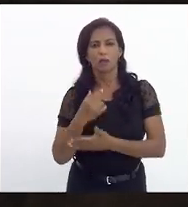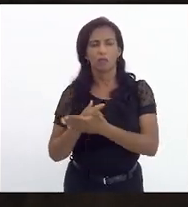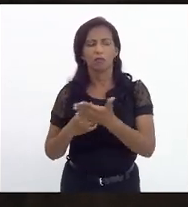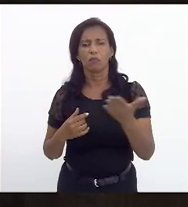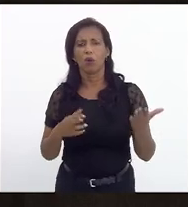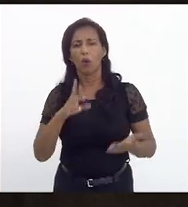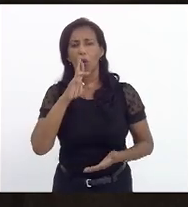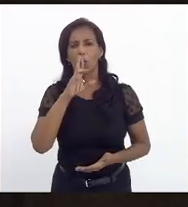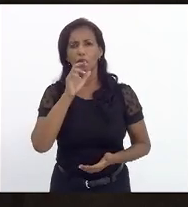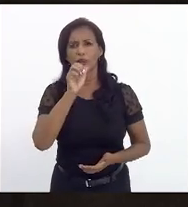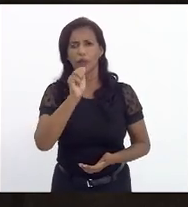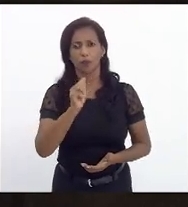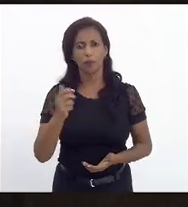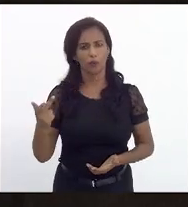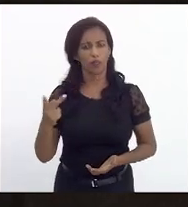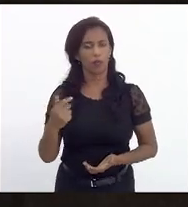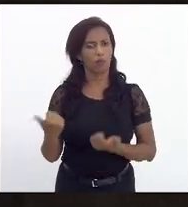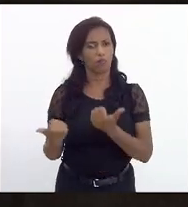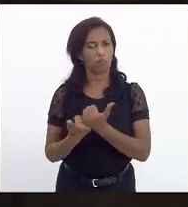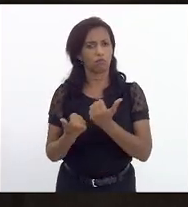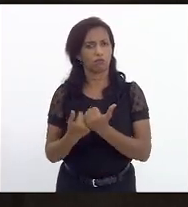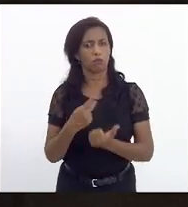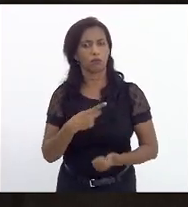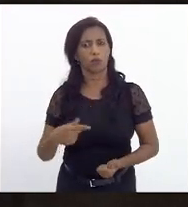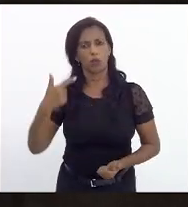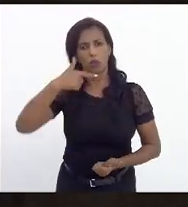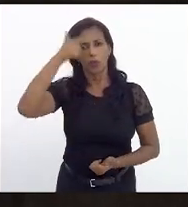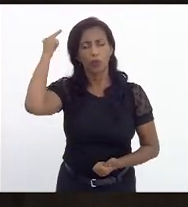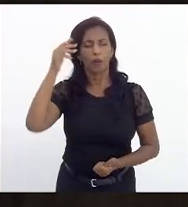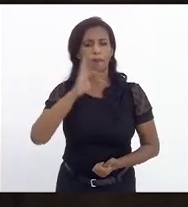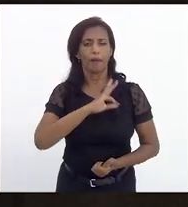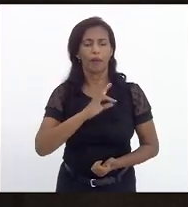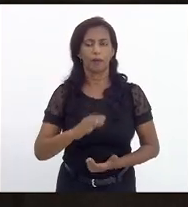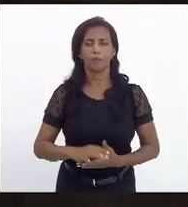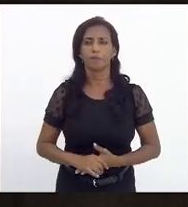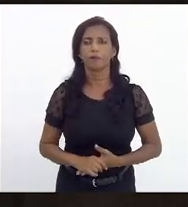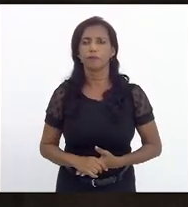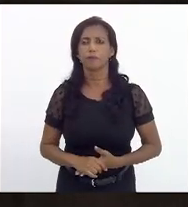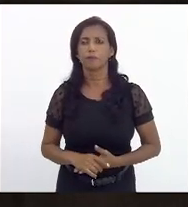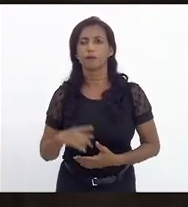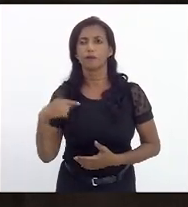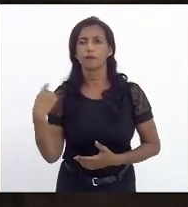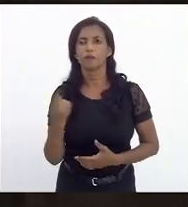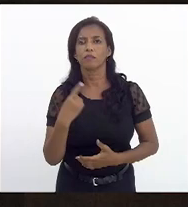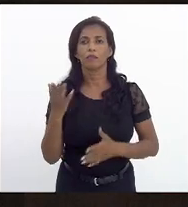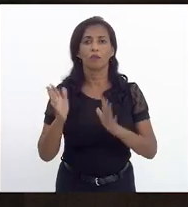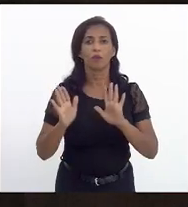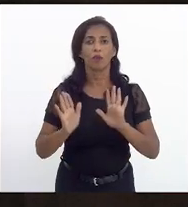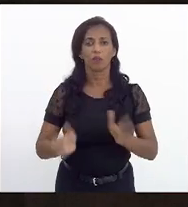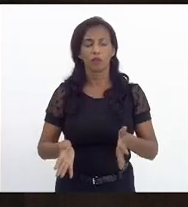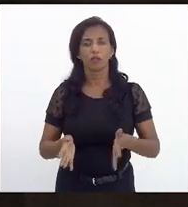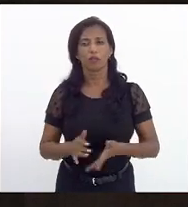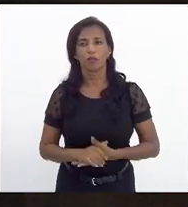deputado Rodrigo Amorim, que é o presidente, deputado Luiz Paulo, deputada Marta. Nós já estamos